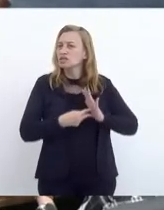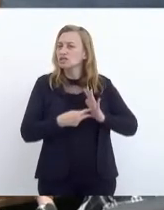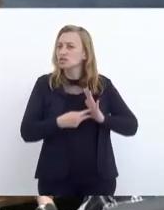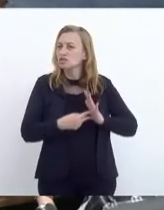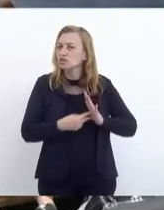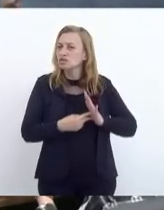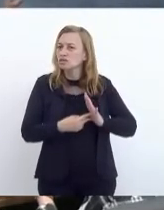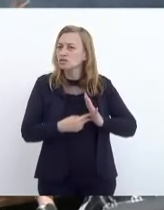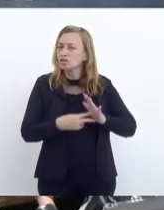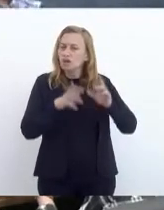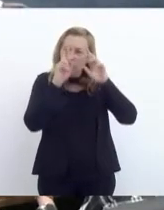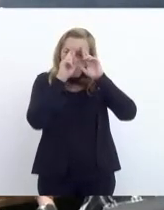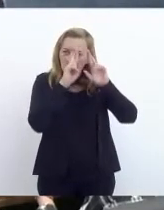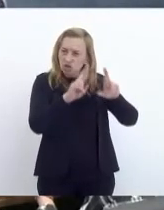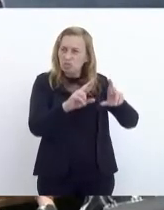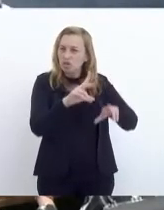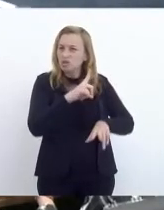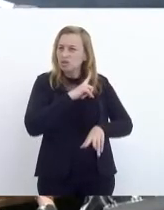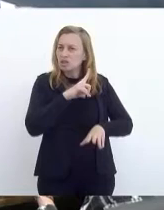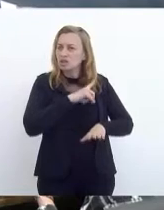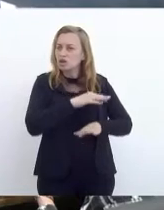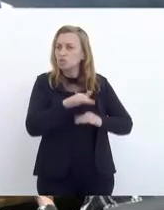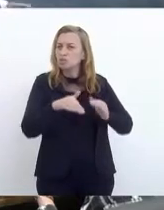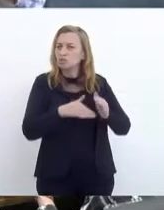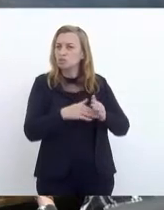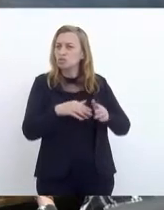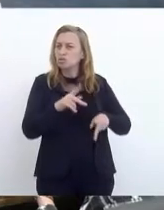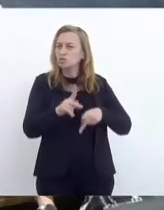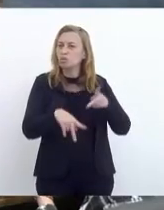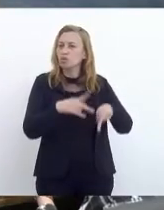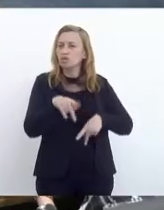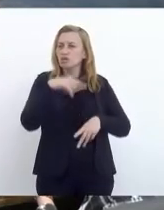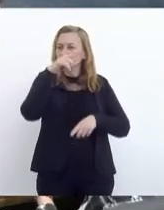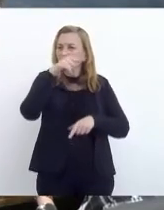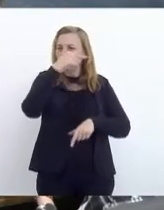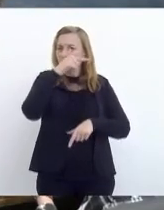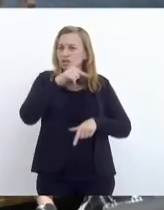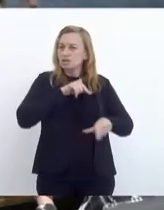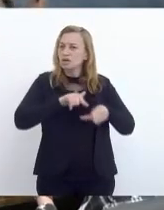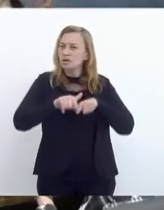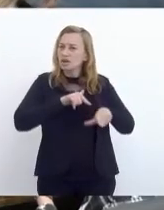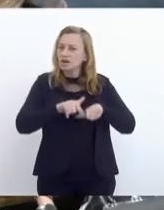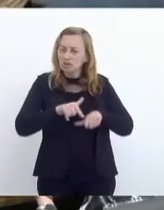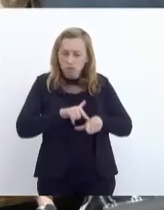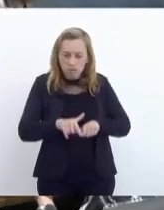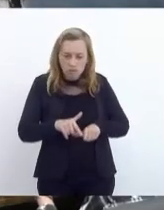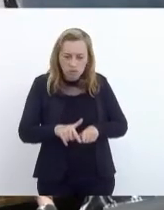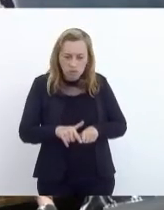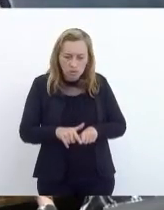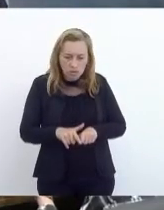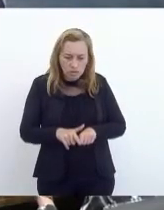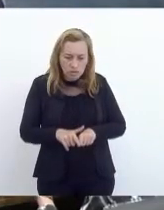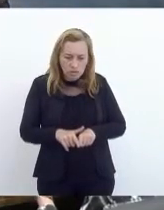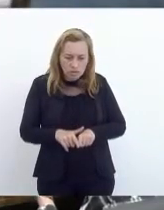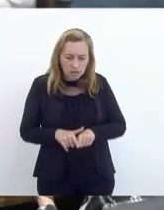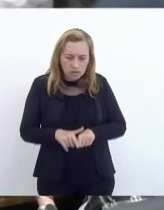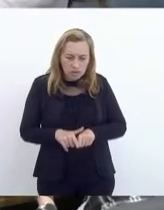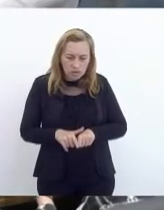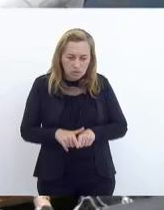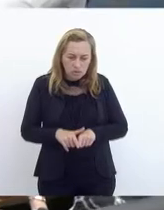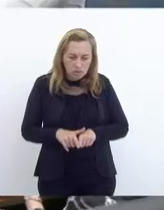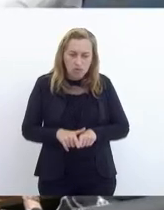certo respeito que a gente tem com o trabalhador. É esse que hoje está sendo